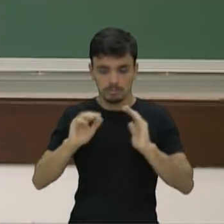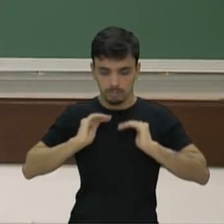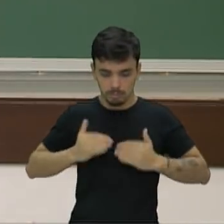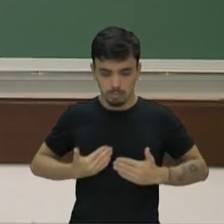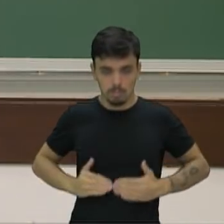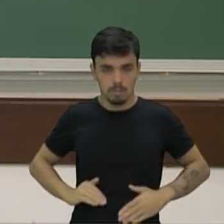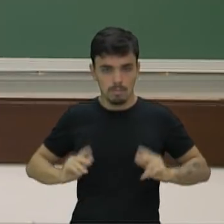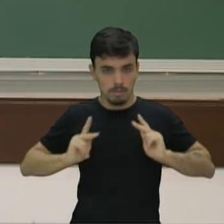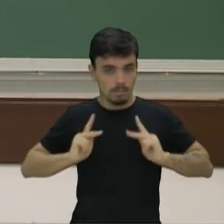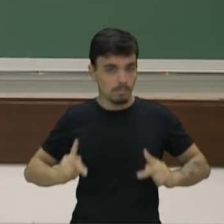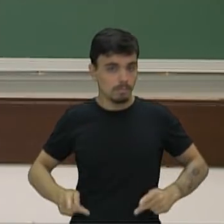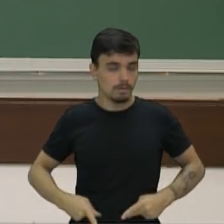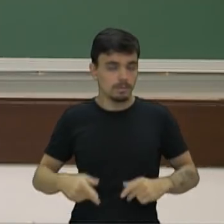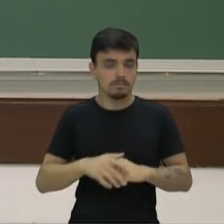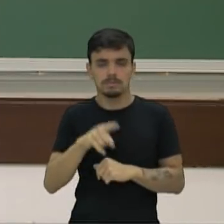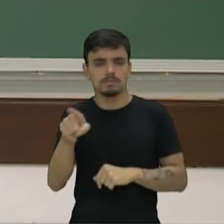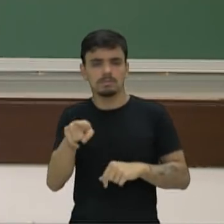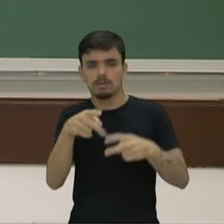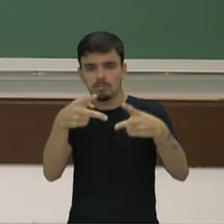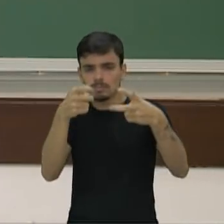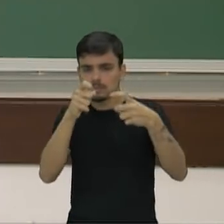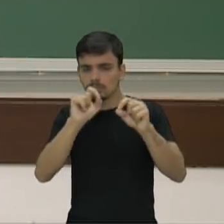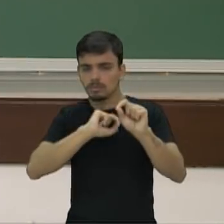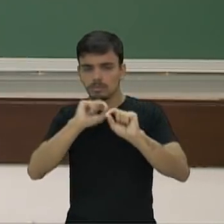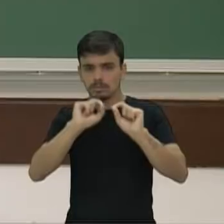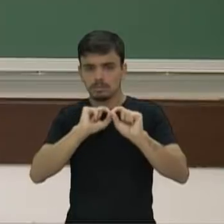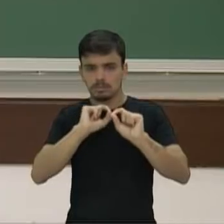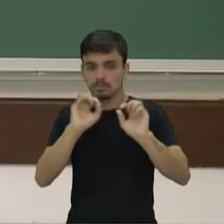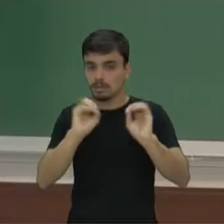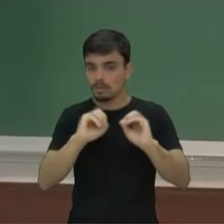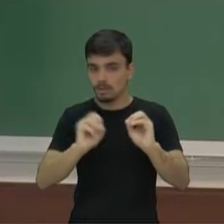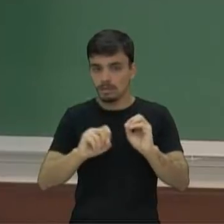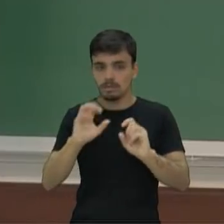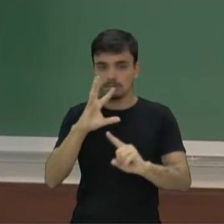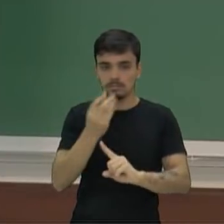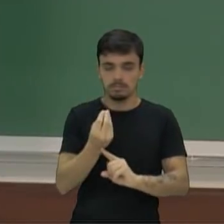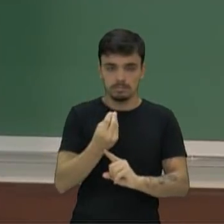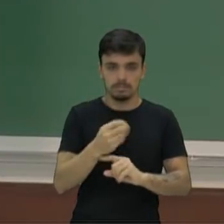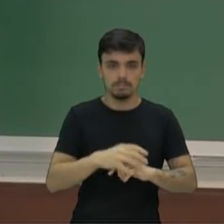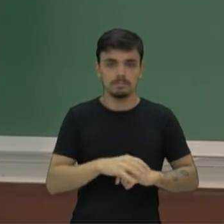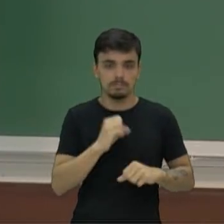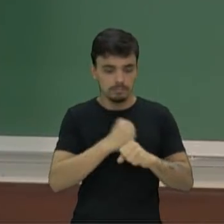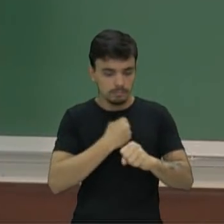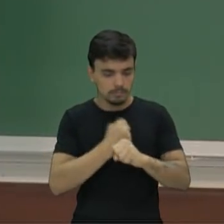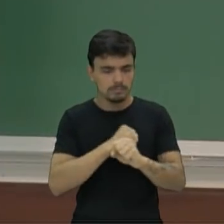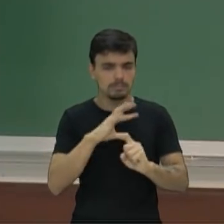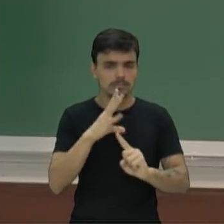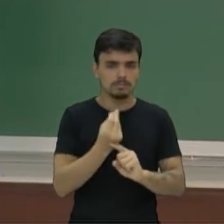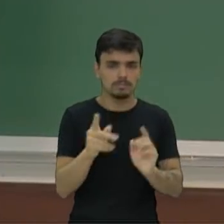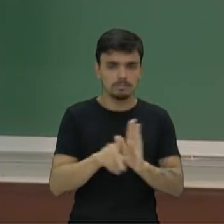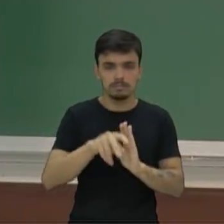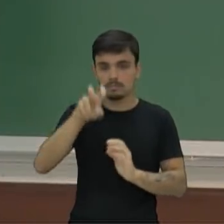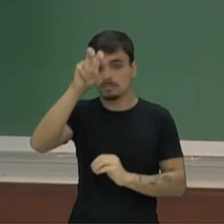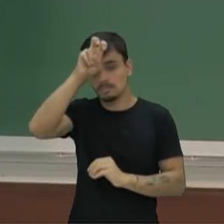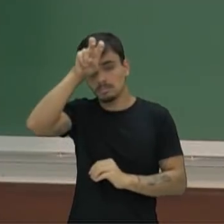não está observando, vendo na obra de arte, na escultura do